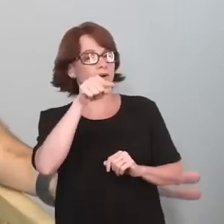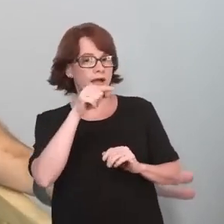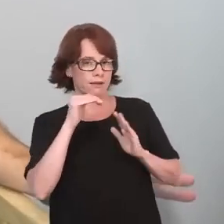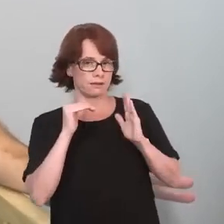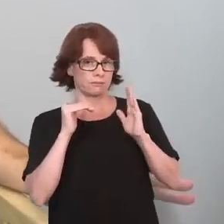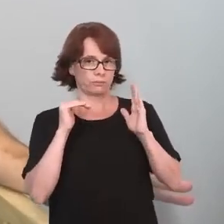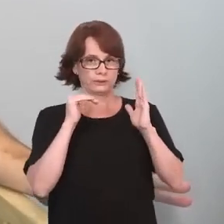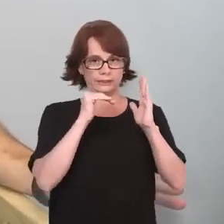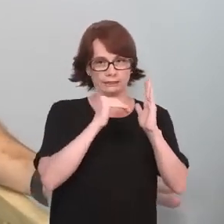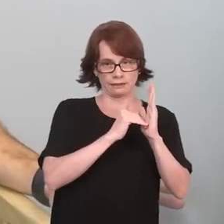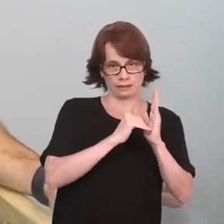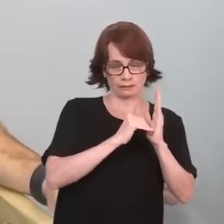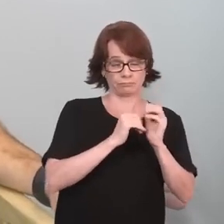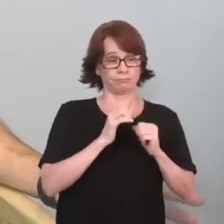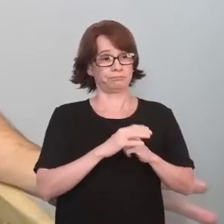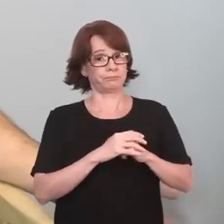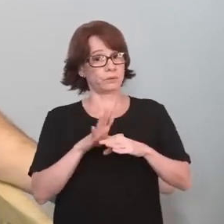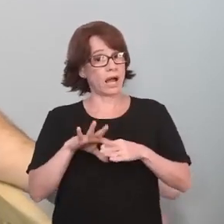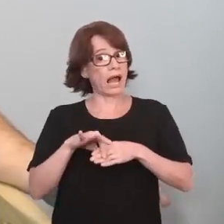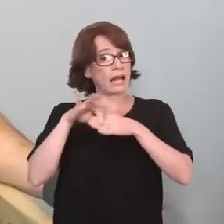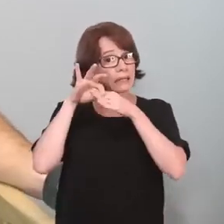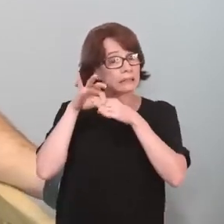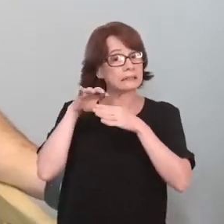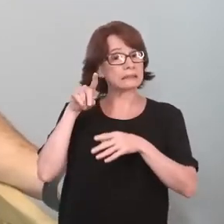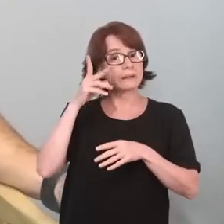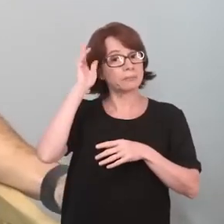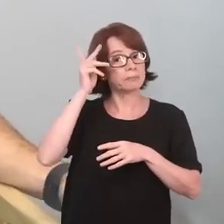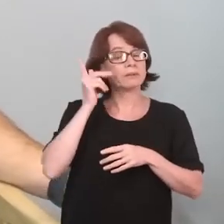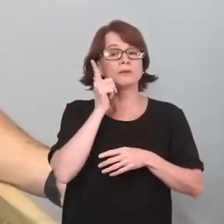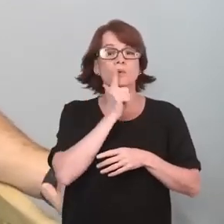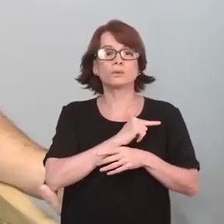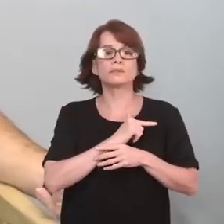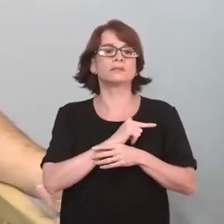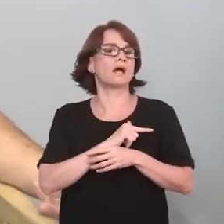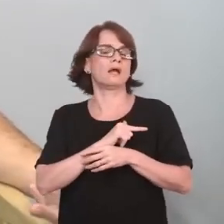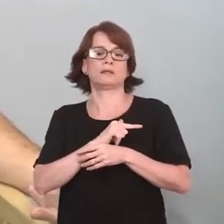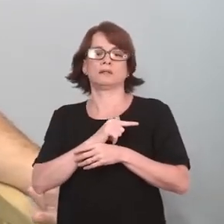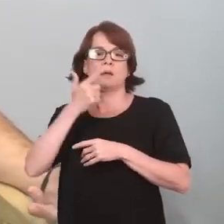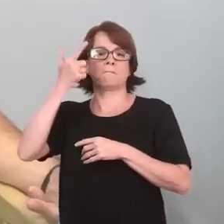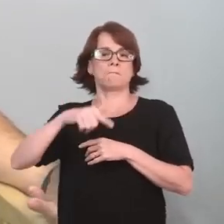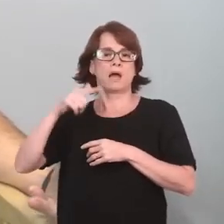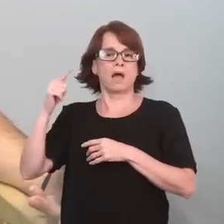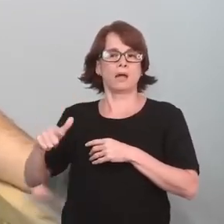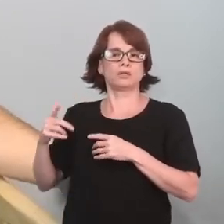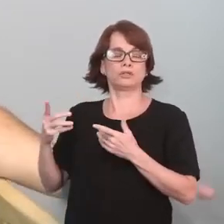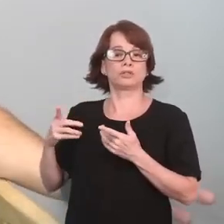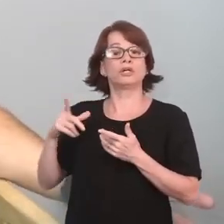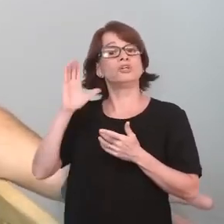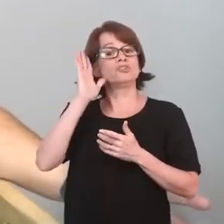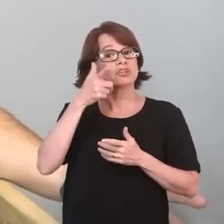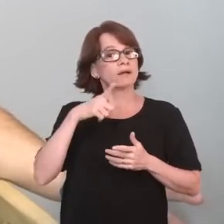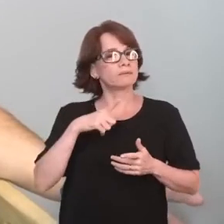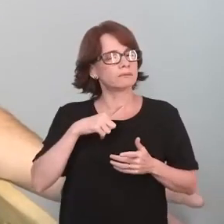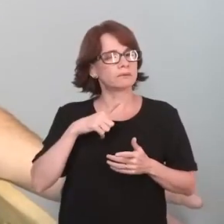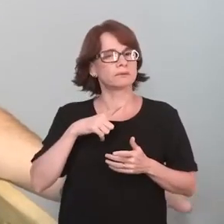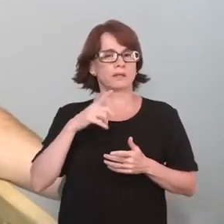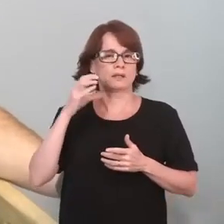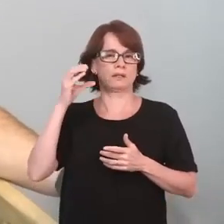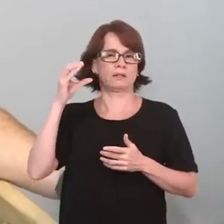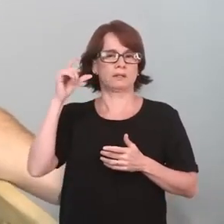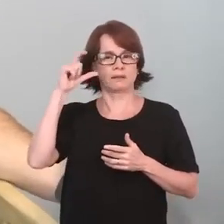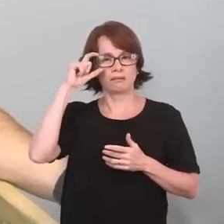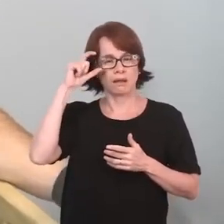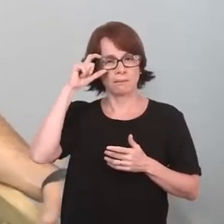ou 3 deputados conservadores. Quando eu digo a Bia, a líder do conservadorismo no Distrito Federal. A Damares já está no Senado,